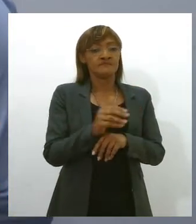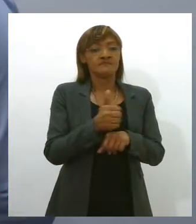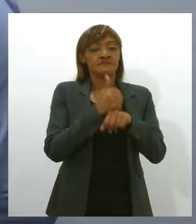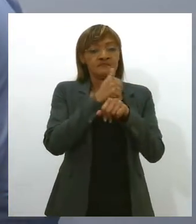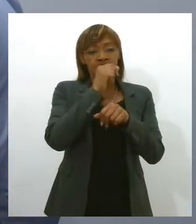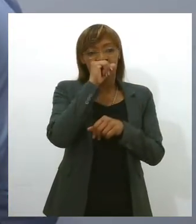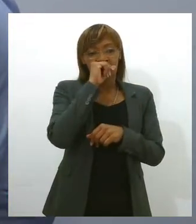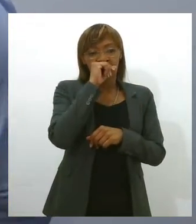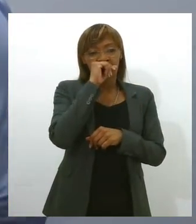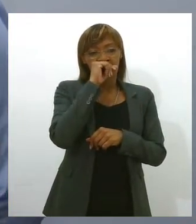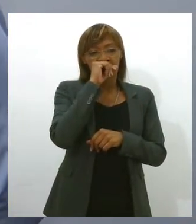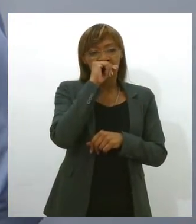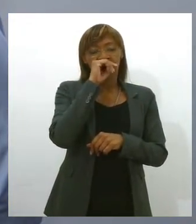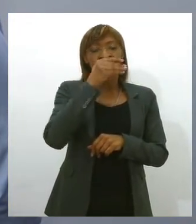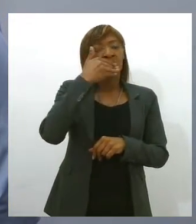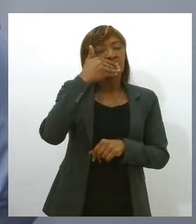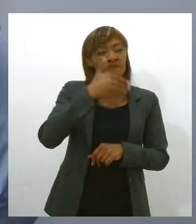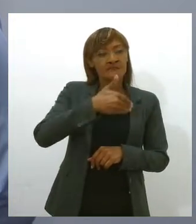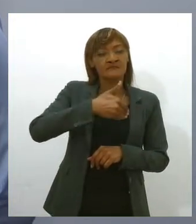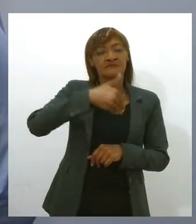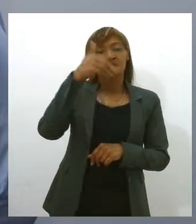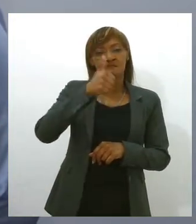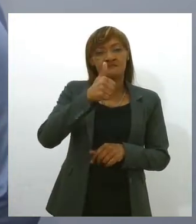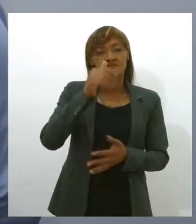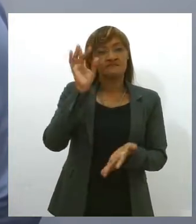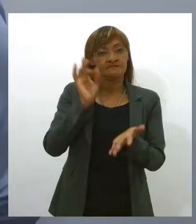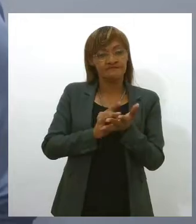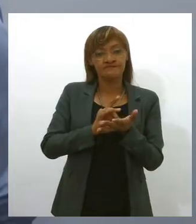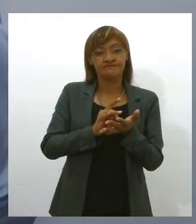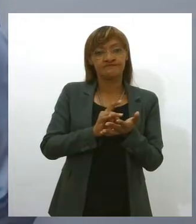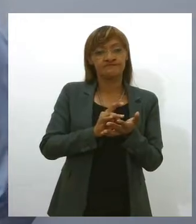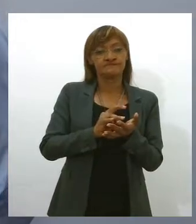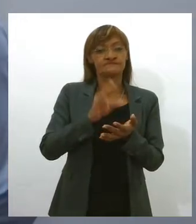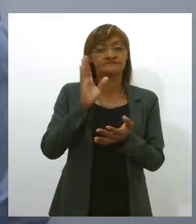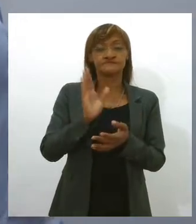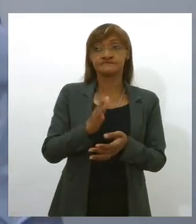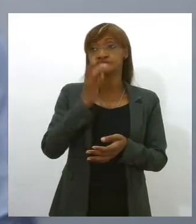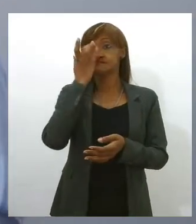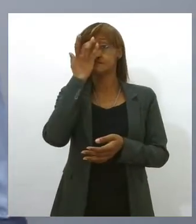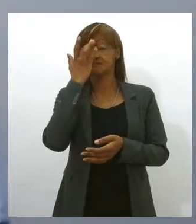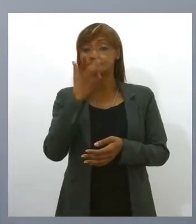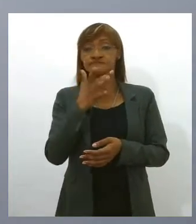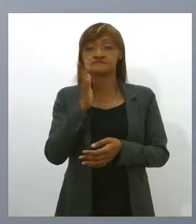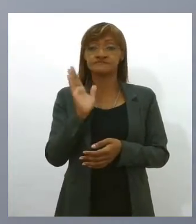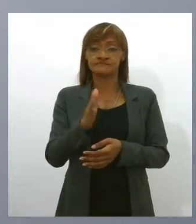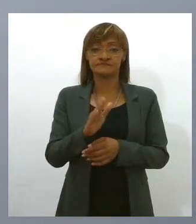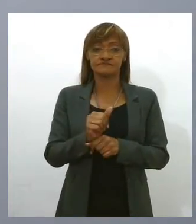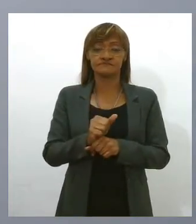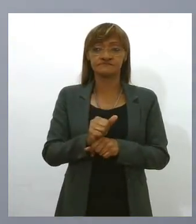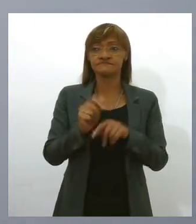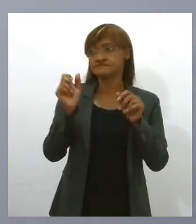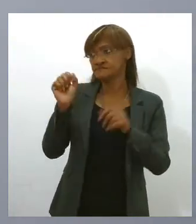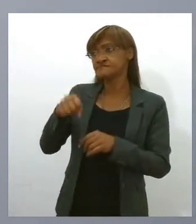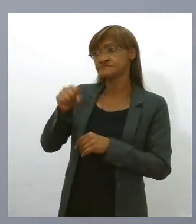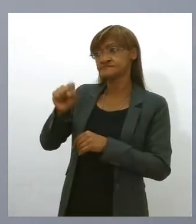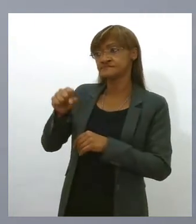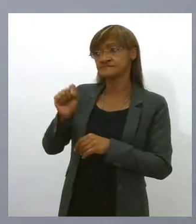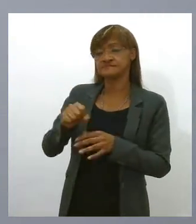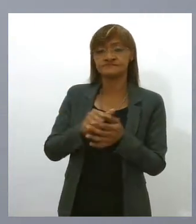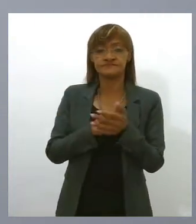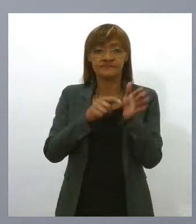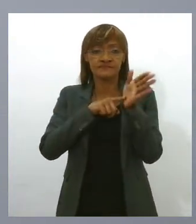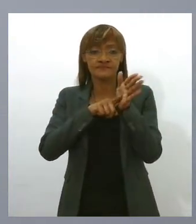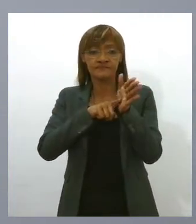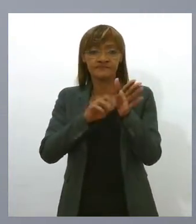melhorar e facilitar porque isso vai ajudar também no rastreio vem sem dúvida né a pessoa Às vezes postam a